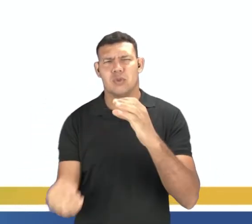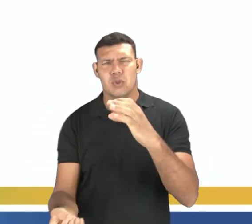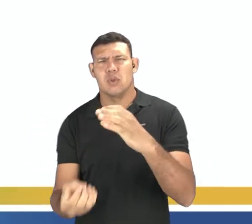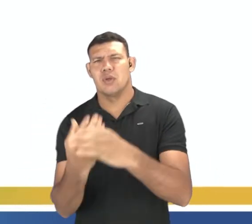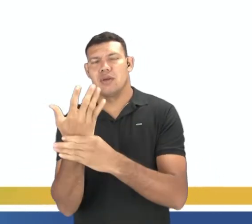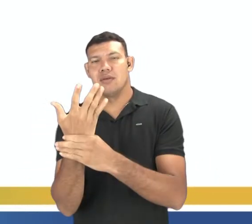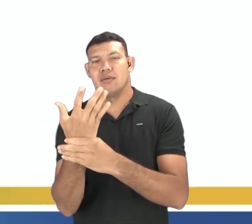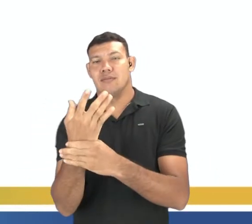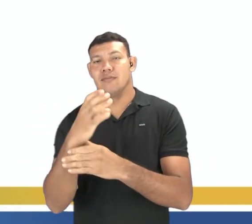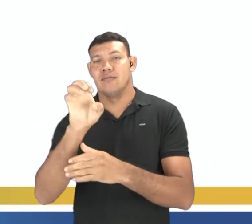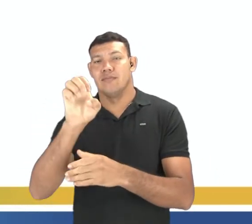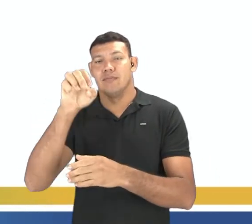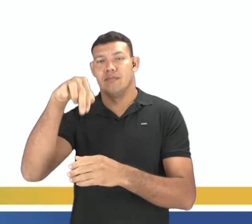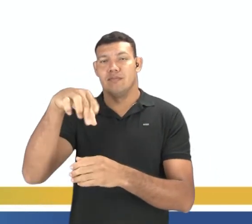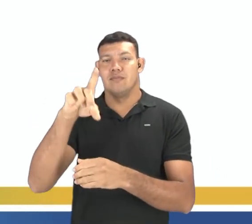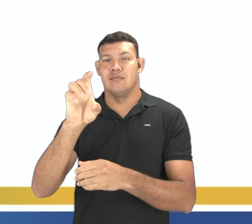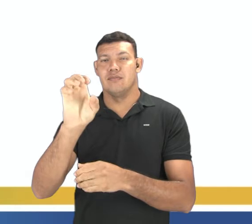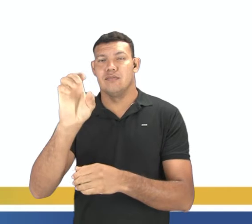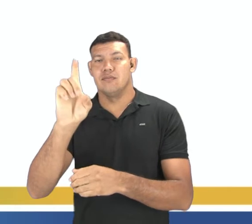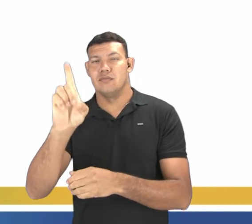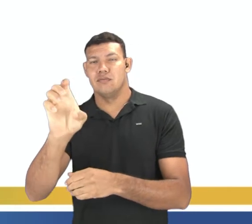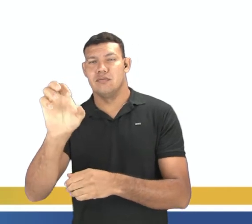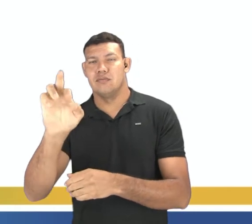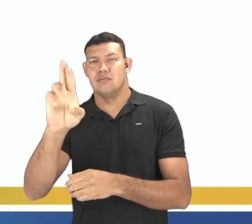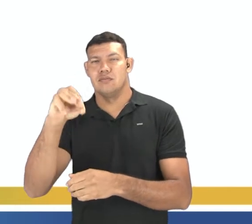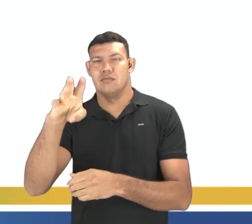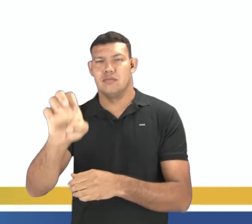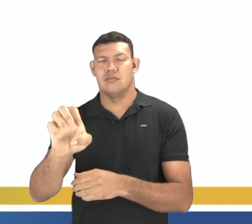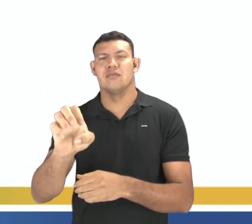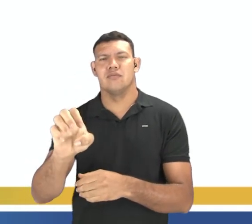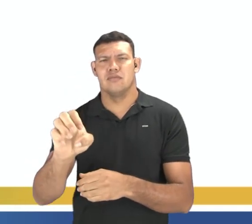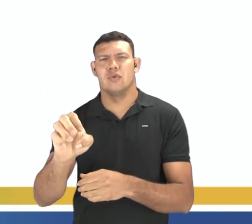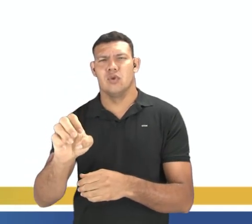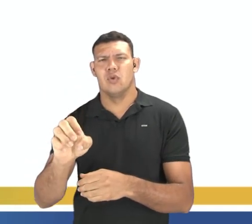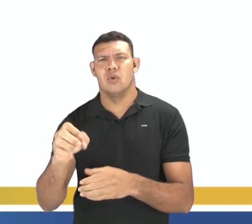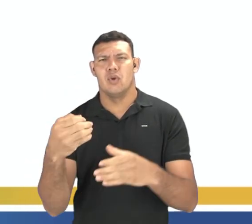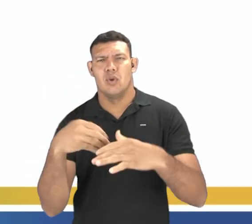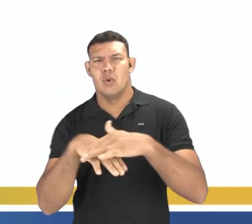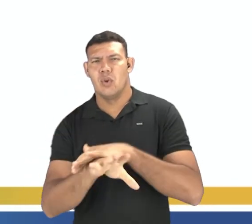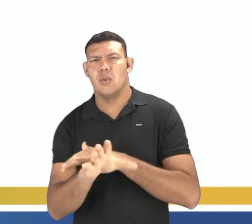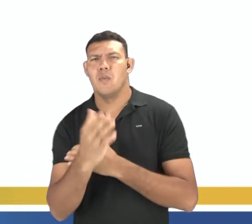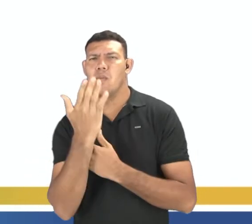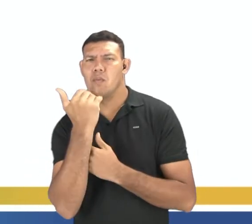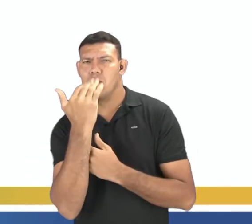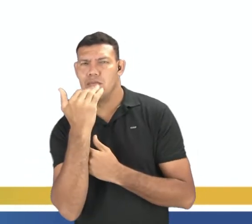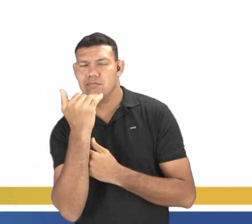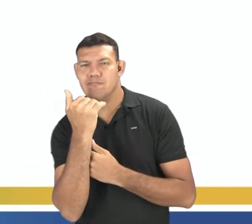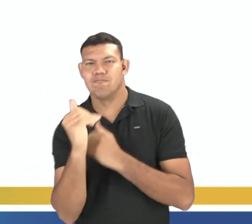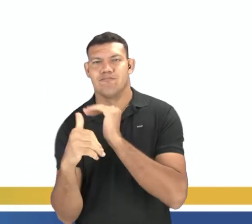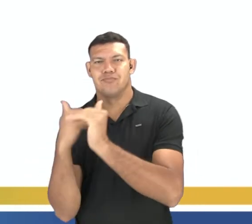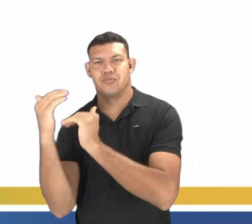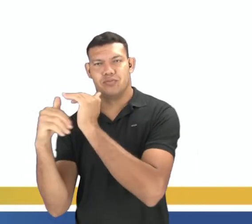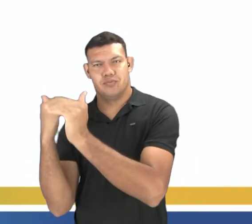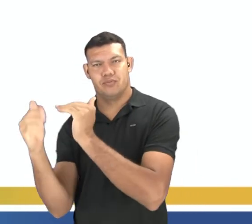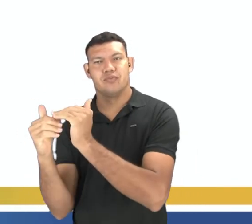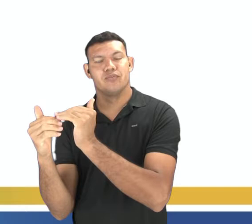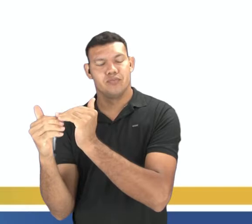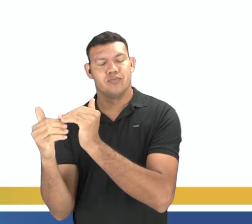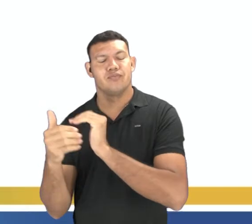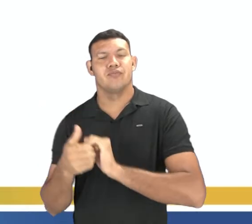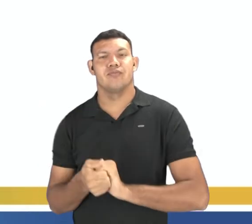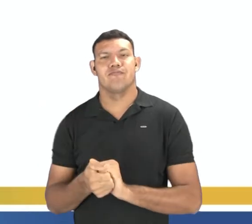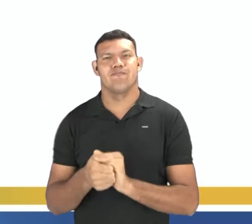da endoderme e está relacionada com o armazenamento de nutrientes para o desenvolvimento do embrião. Então, é